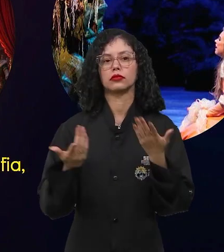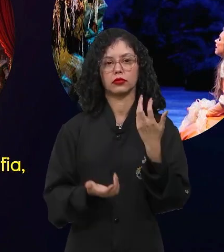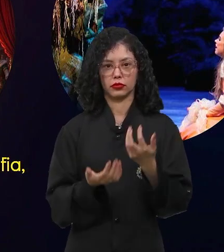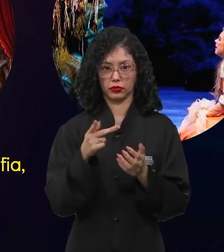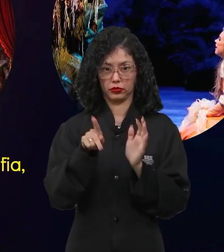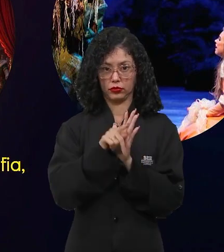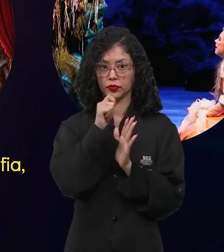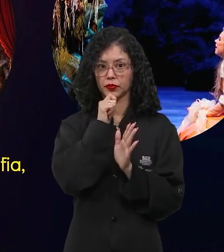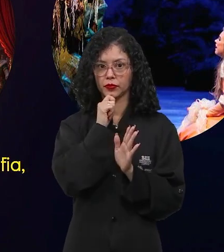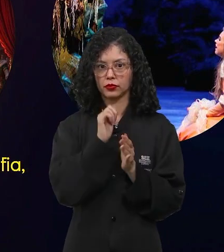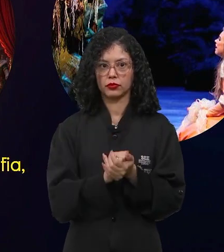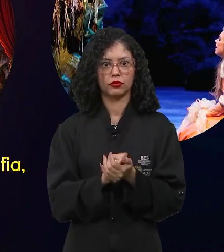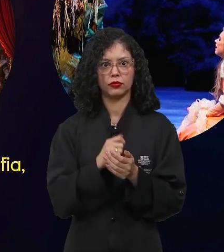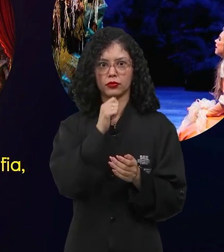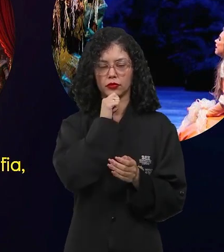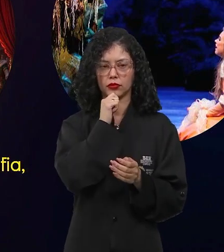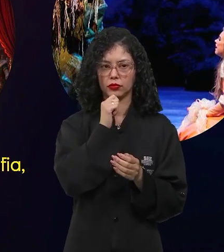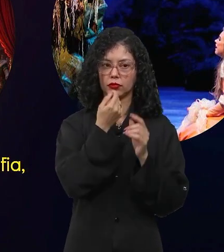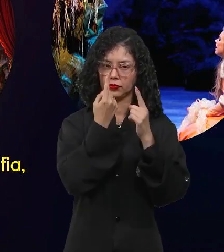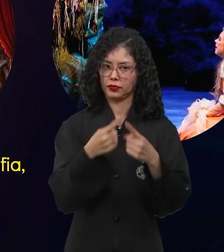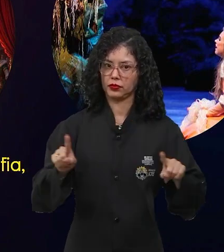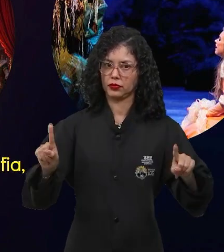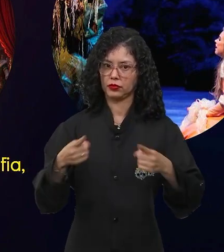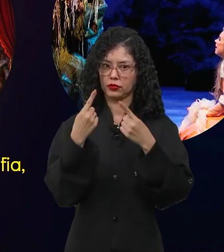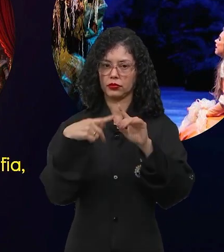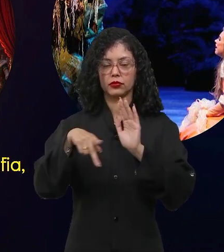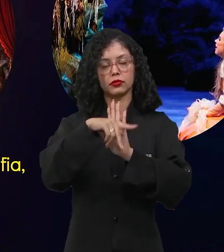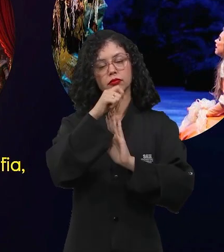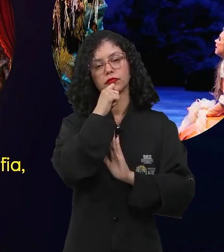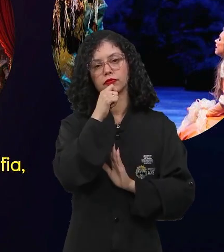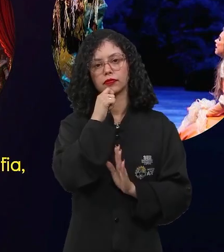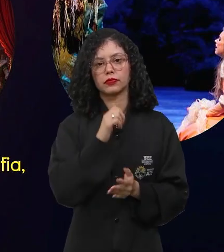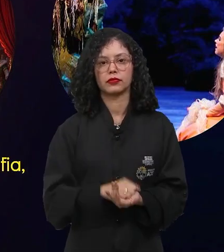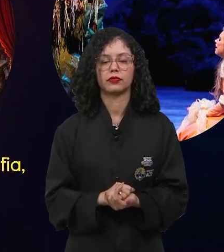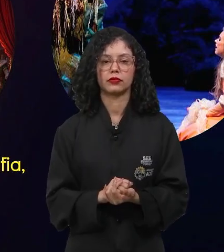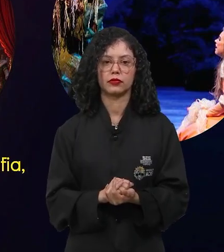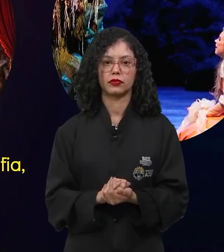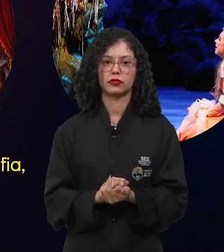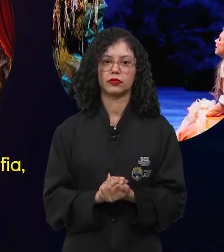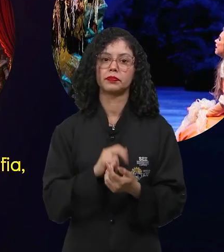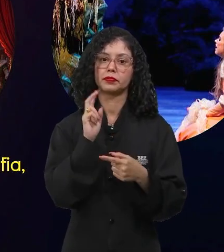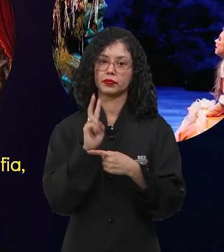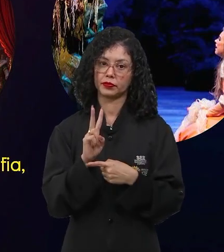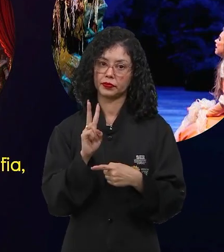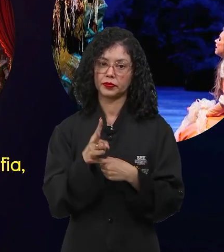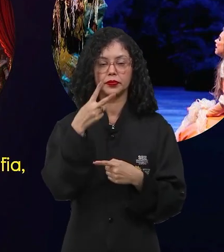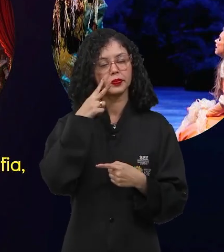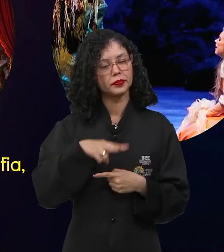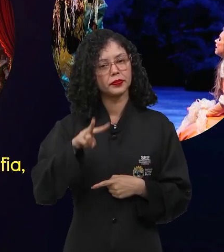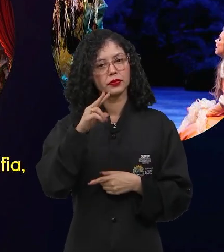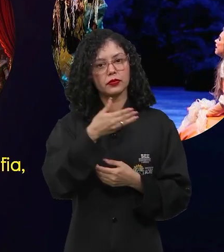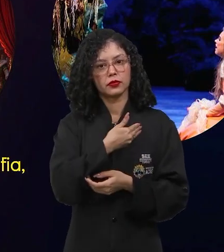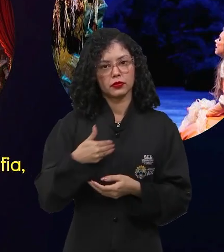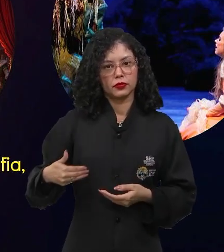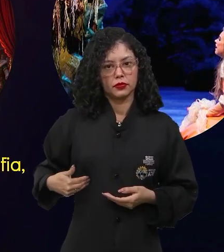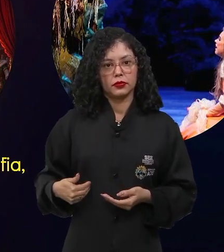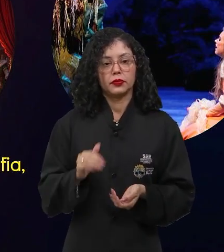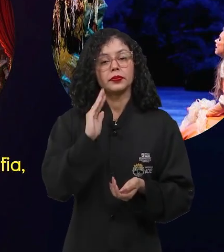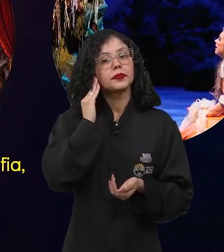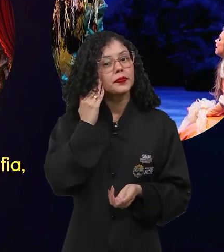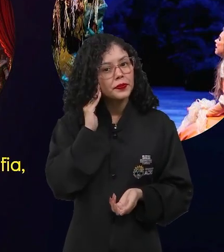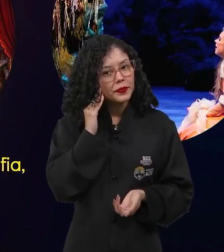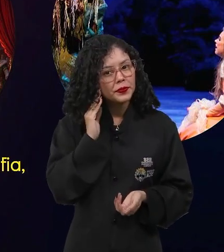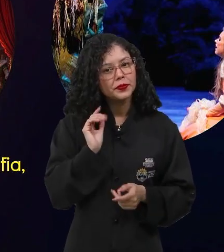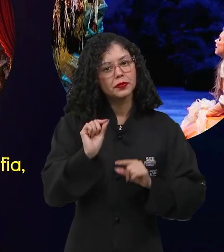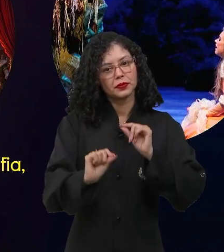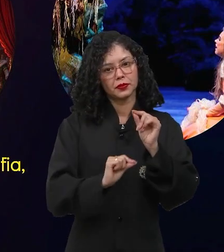instrumentos musicais da orquestra, por exemplo, ele ajuda o público a